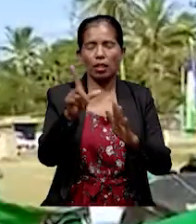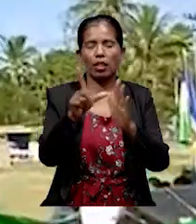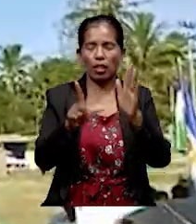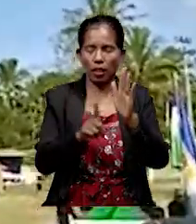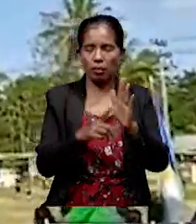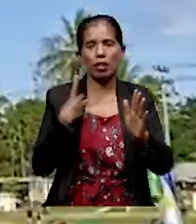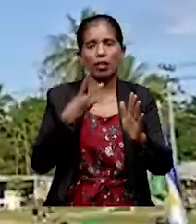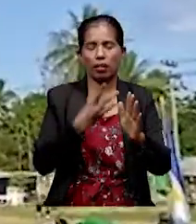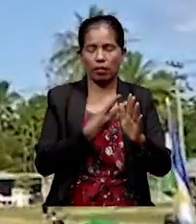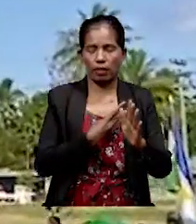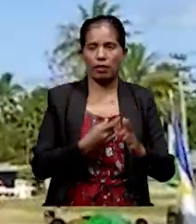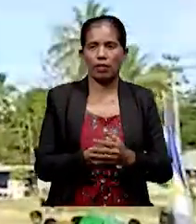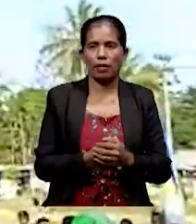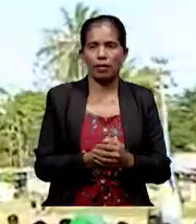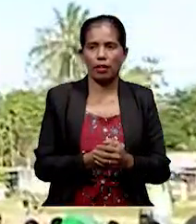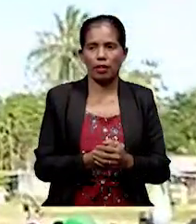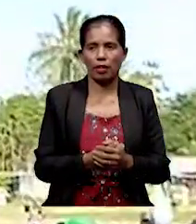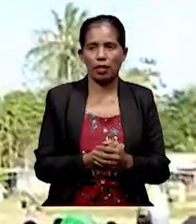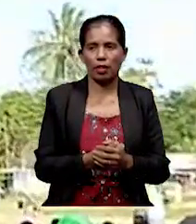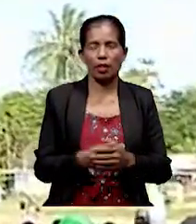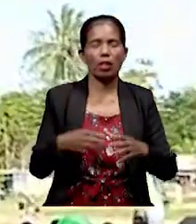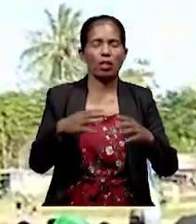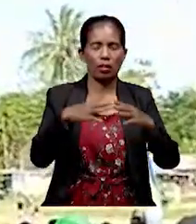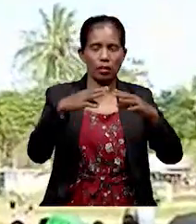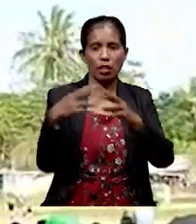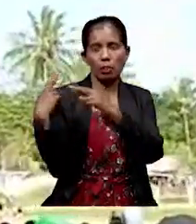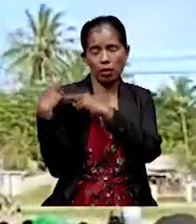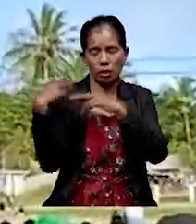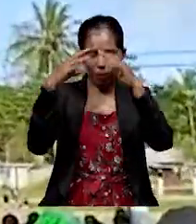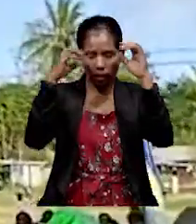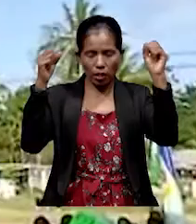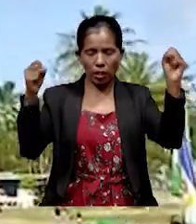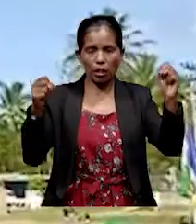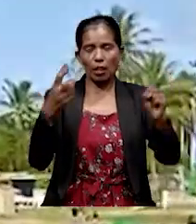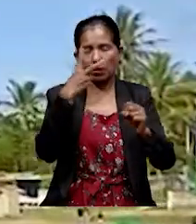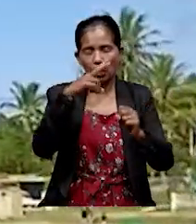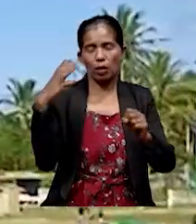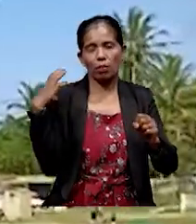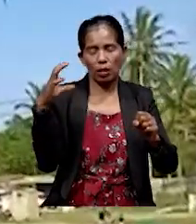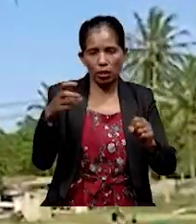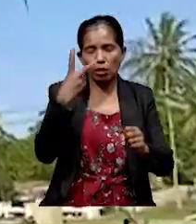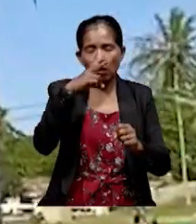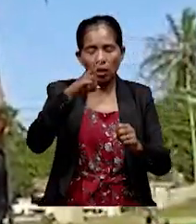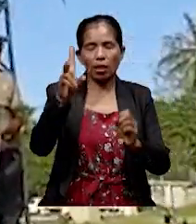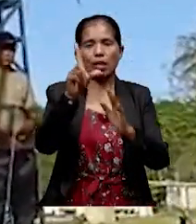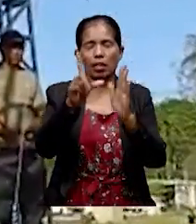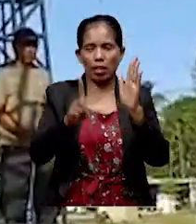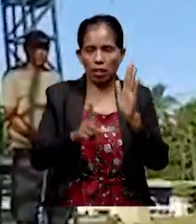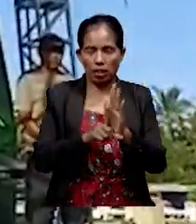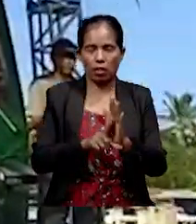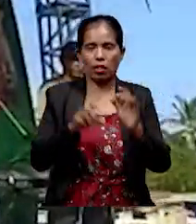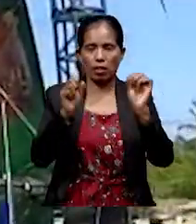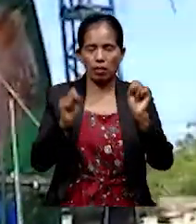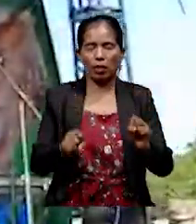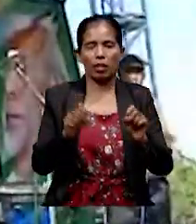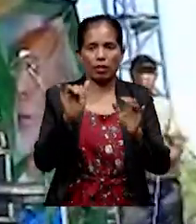lei. Competência Presidente, nenhum, magné. Competência Parlamento, nenhum, magné. Competência Governo, nenhum,